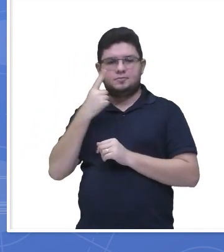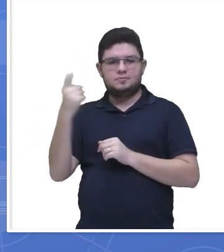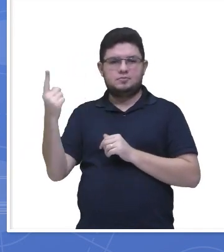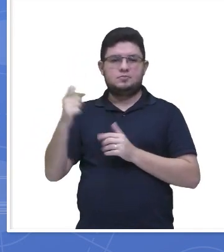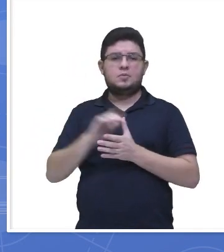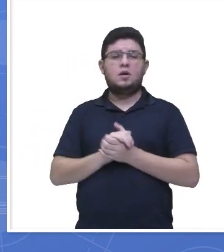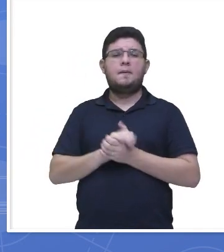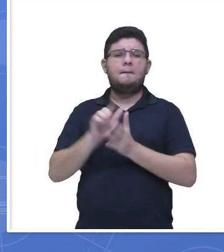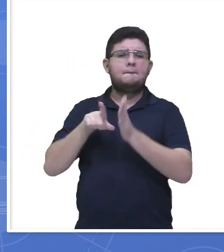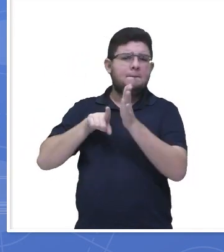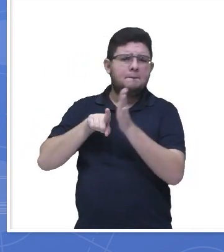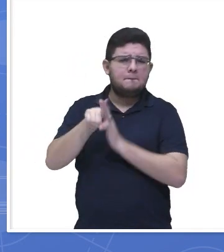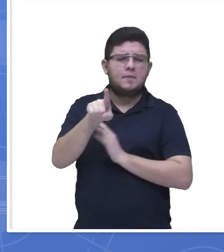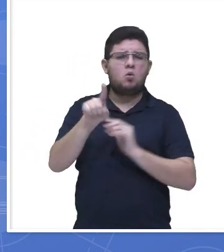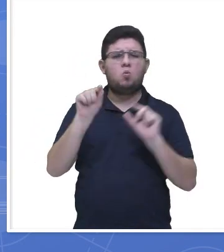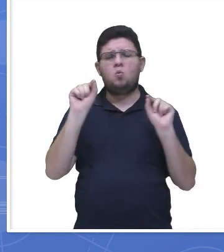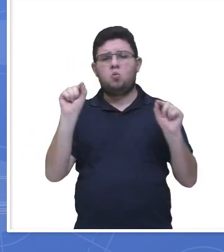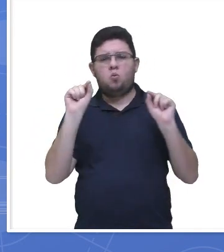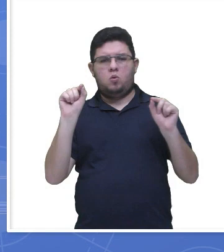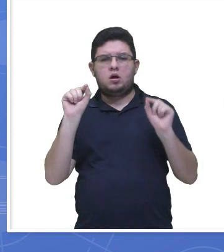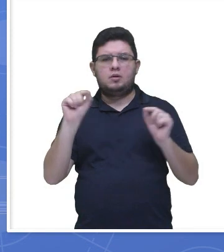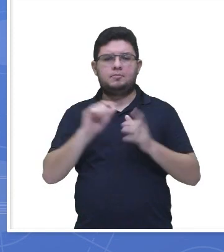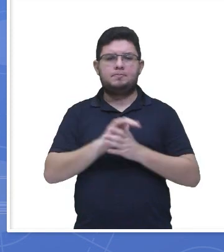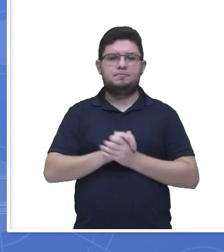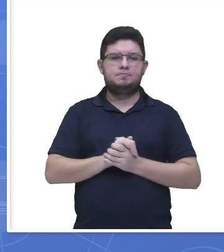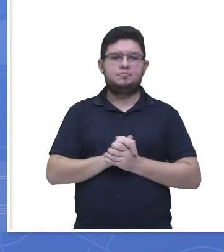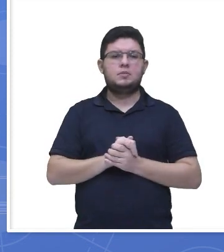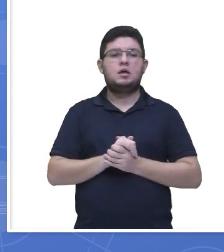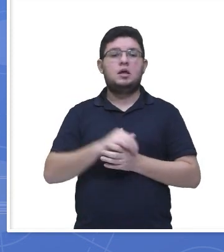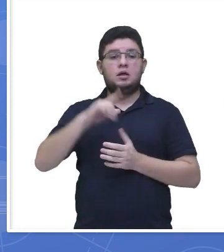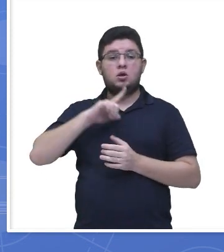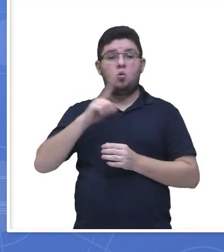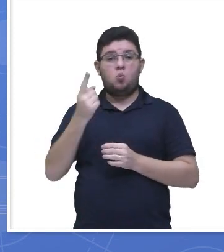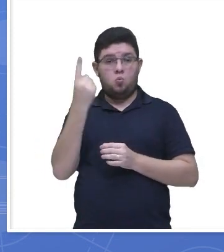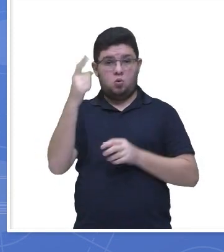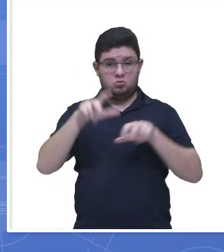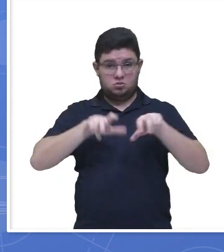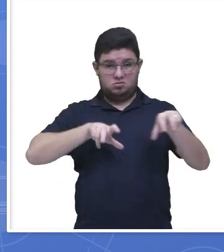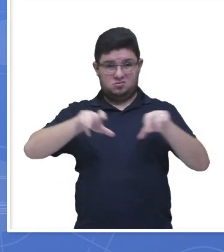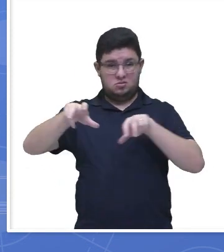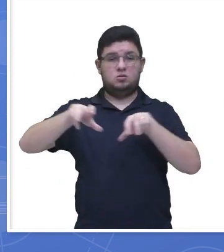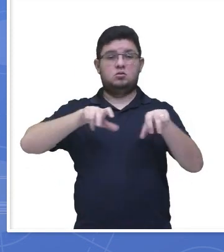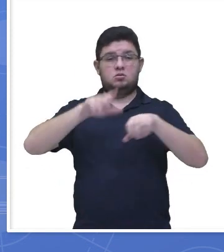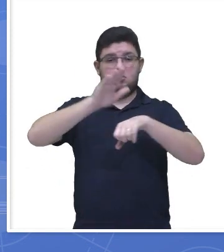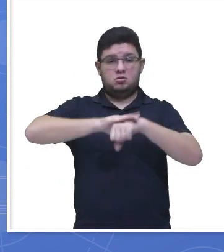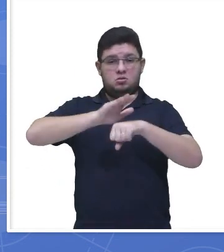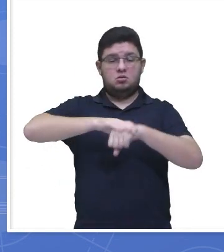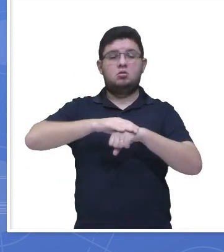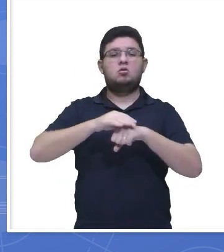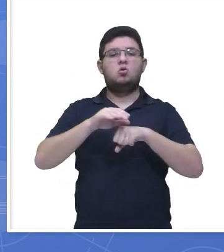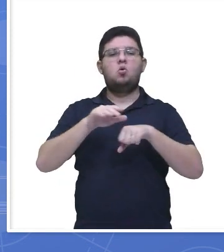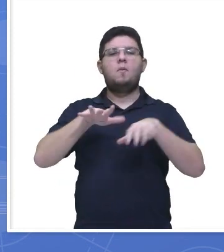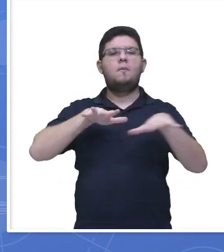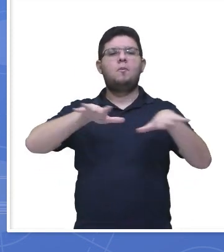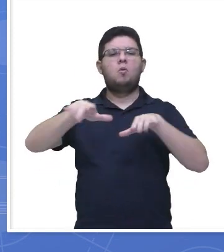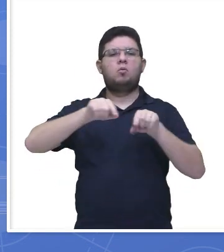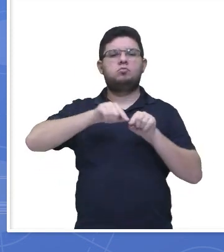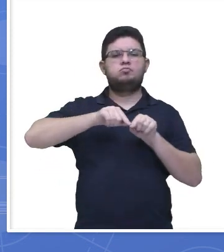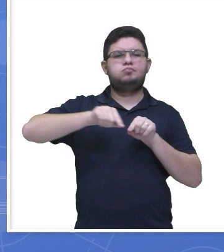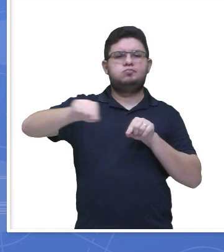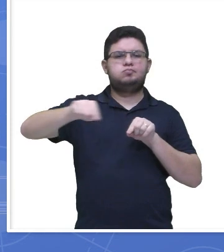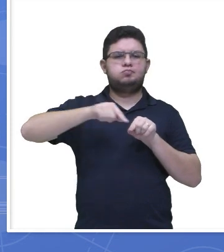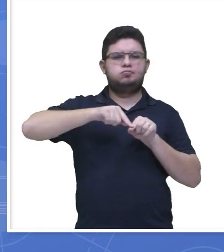Então, qual das peças do xadrez tem autonomia para se mover em todos os sentidos e